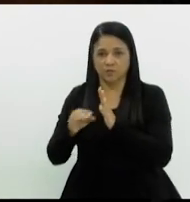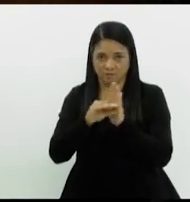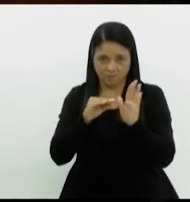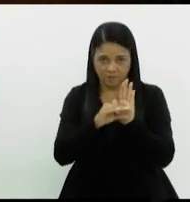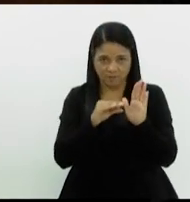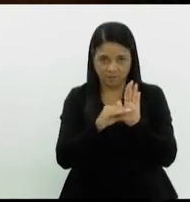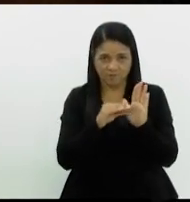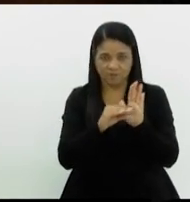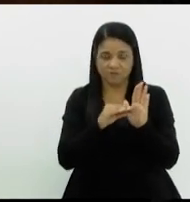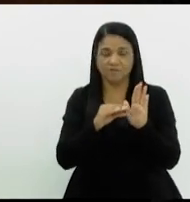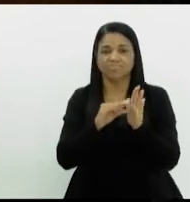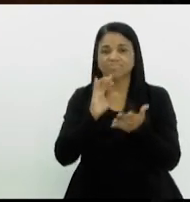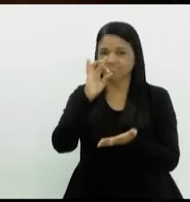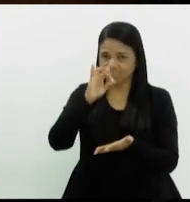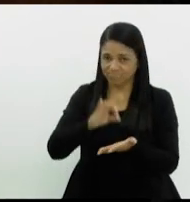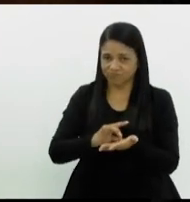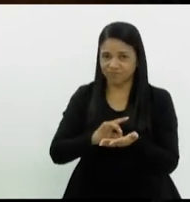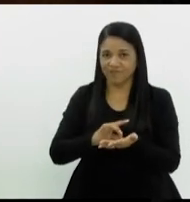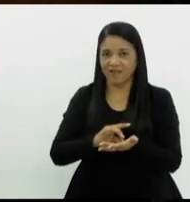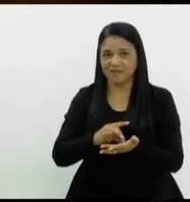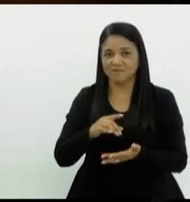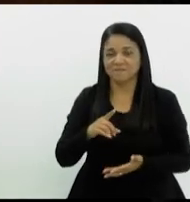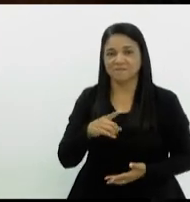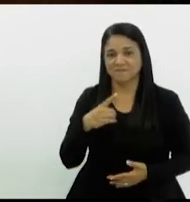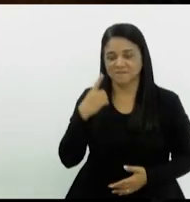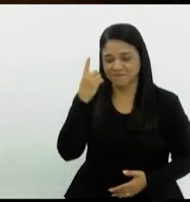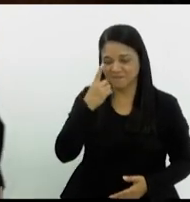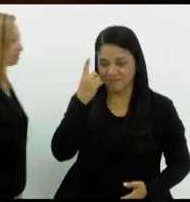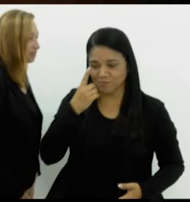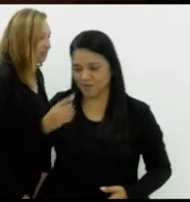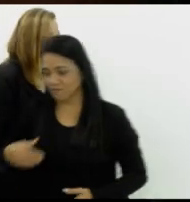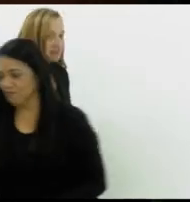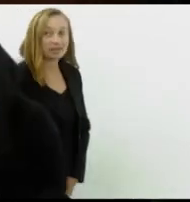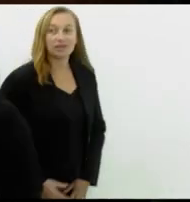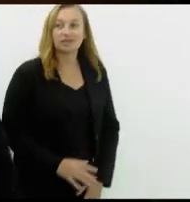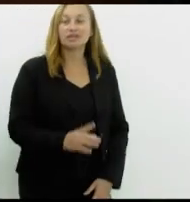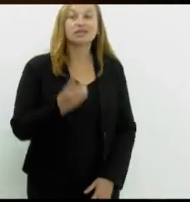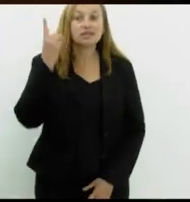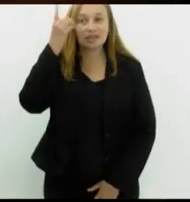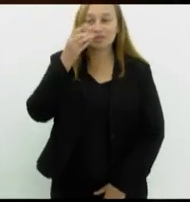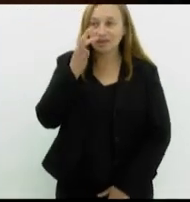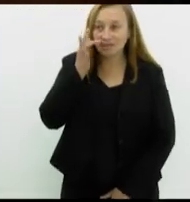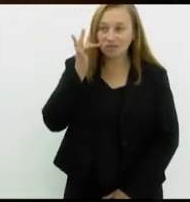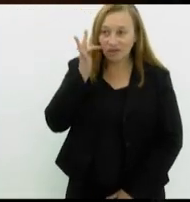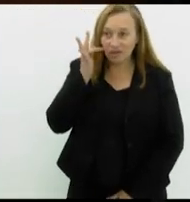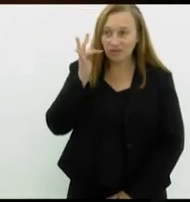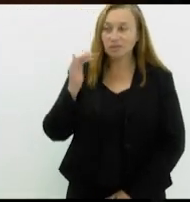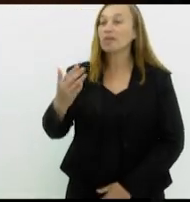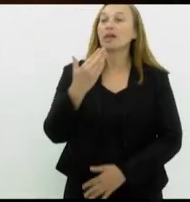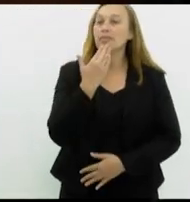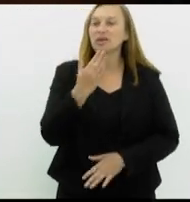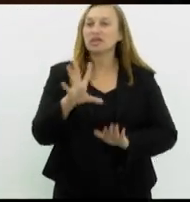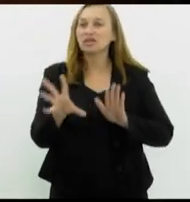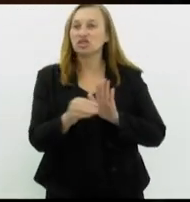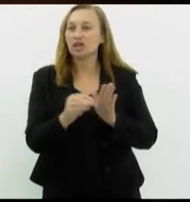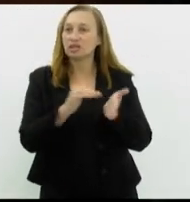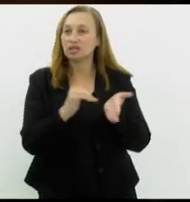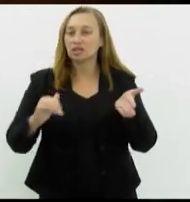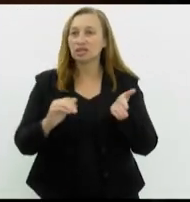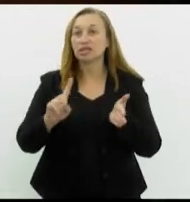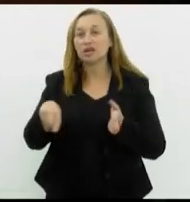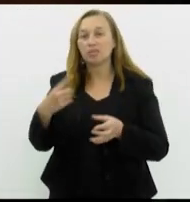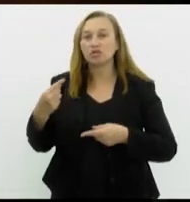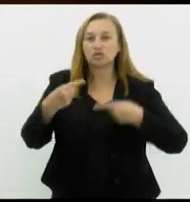emendas. De fato, o deputado Flávio Serafini, eu já tinha, por ocasião da primeira discussão, pedido a ele a retirada das emendas e depois discuti-las